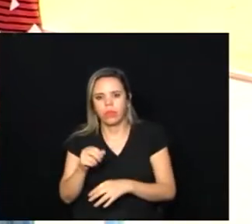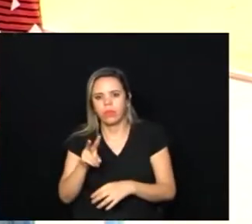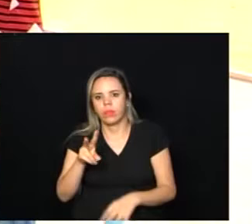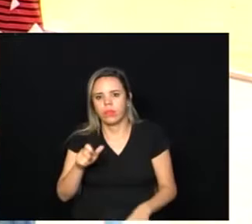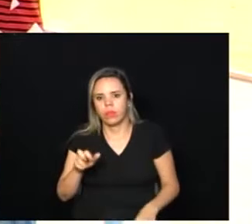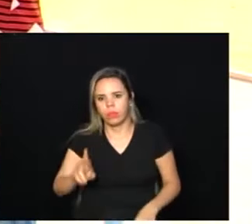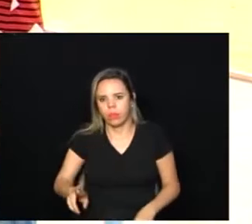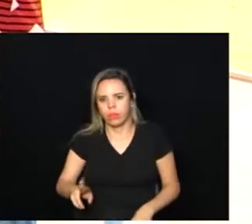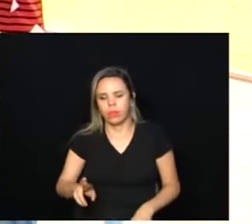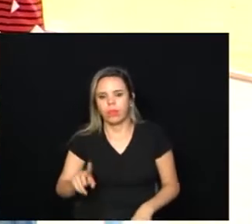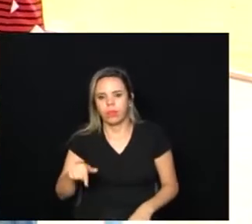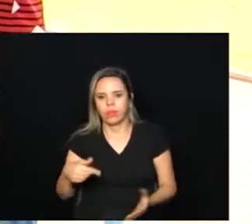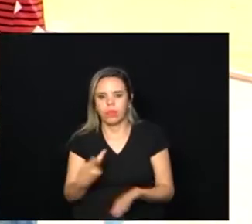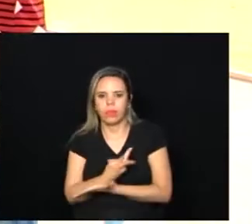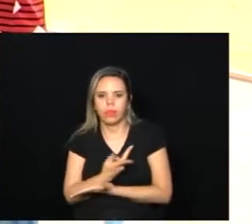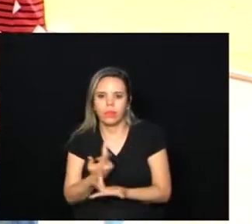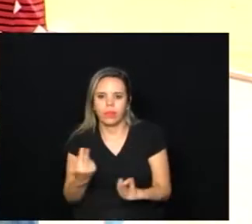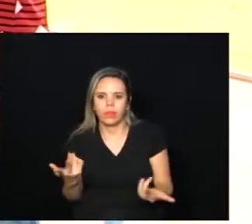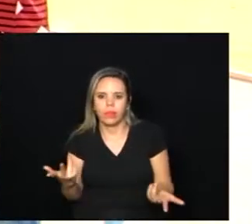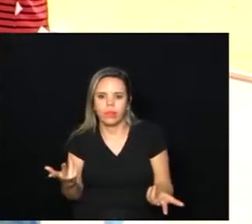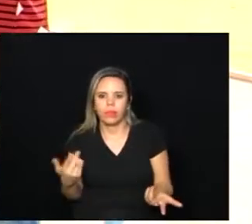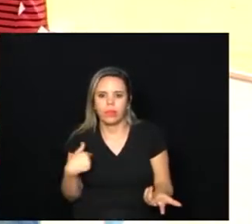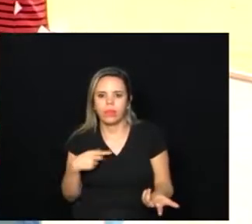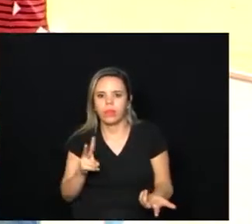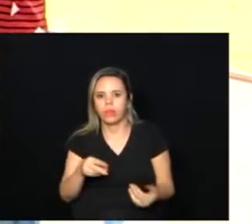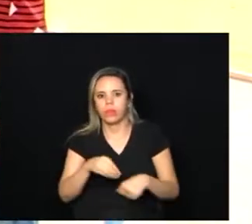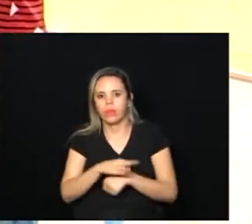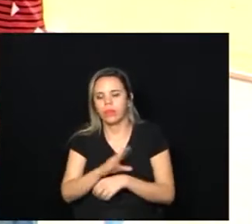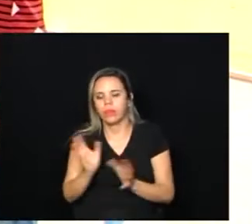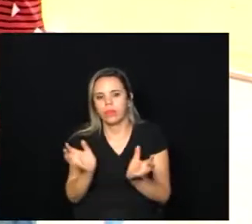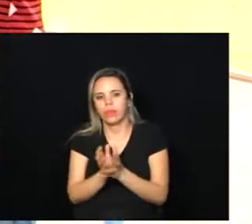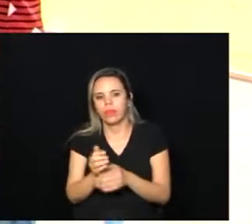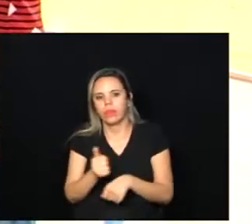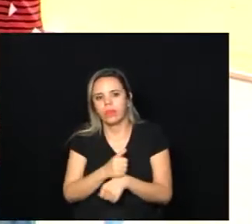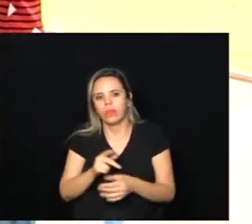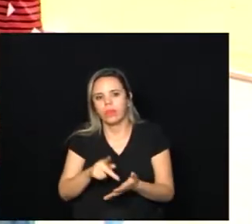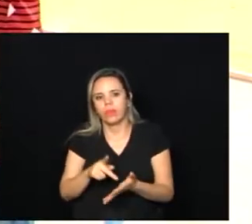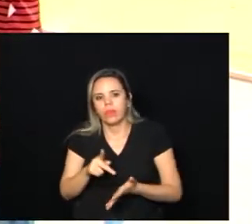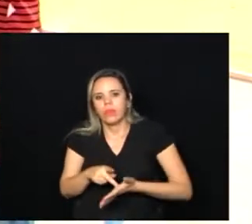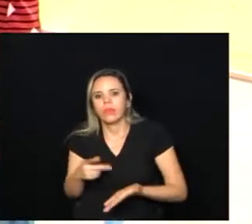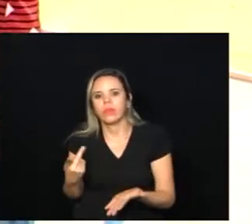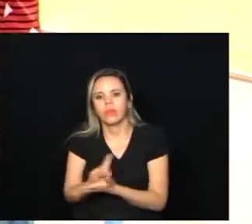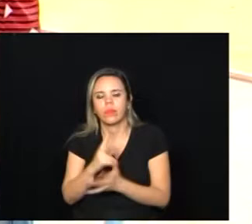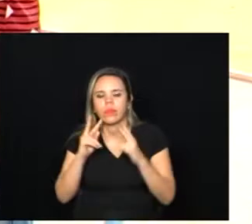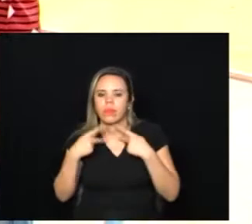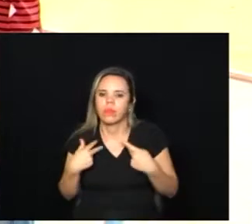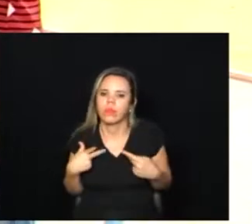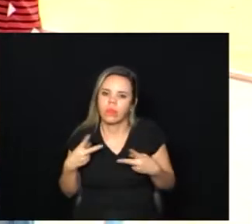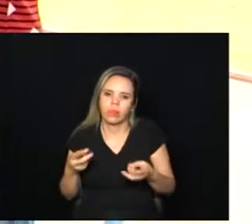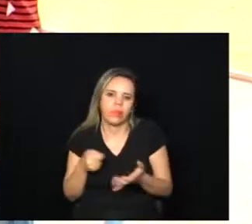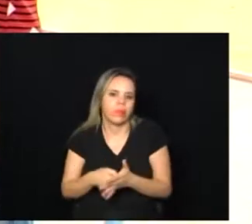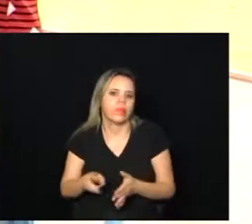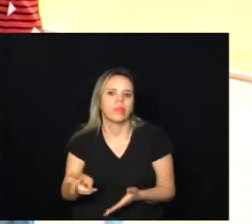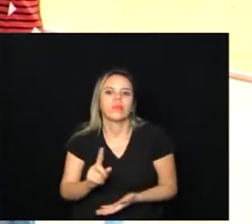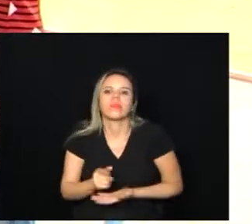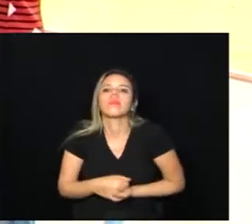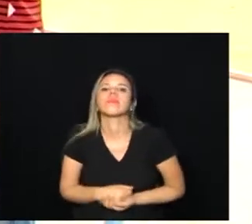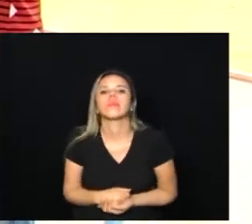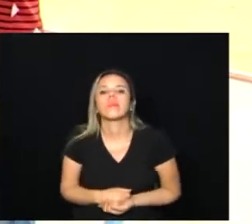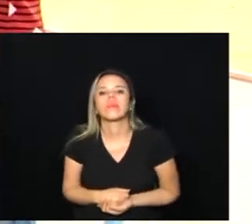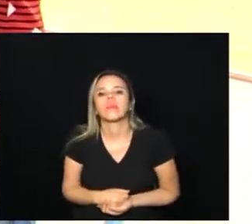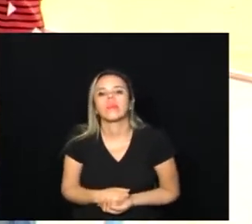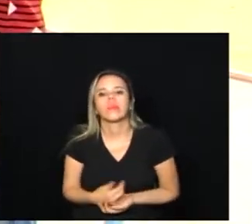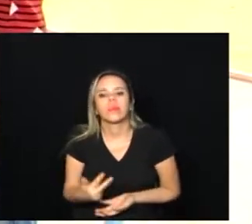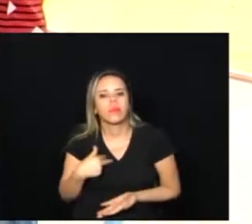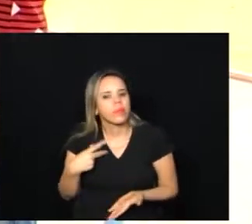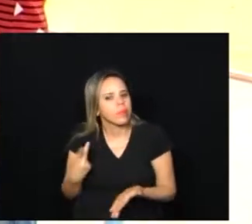E mesmo assim erra. Então é o que a gente sempre passa para a equipe aí. É verdade. Errar é humano, não pode persistir. Mas não